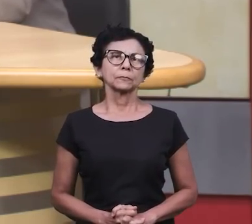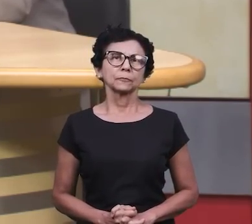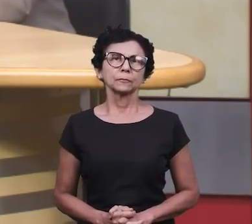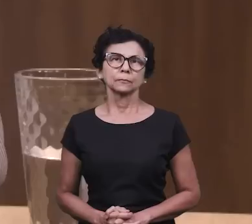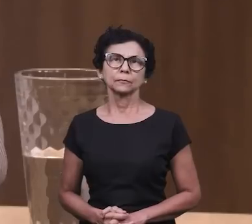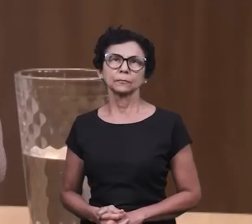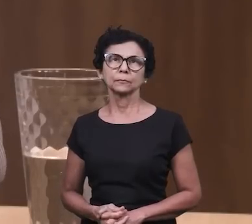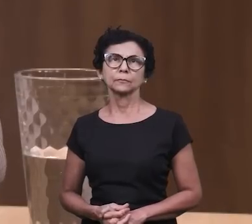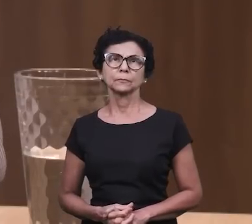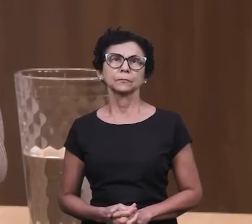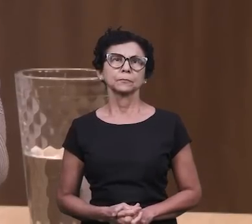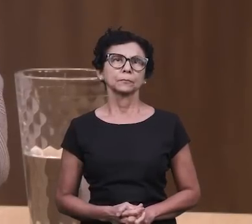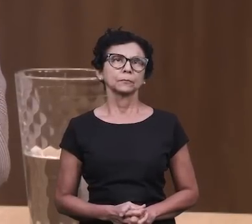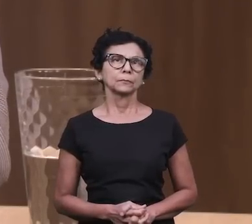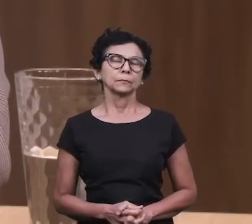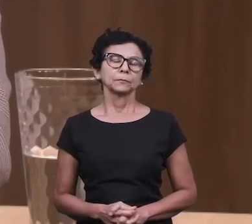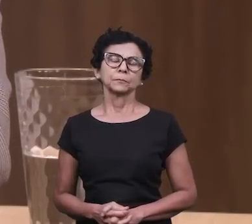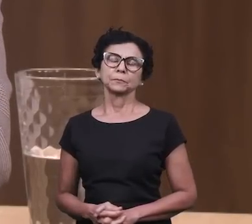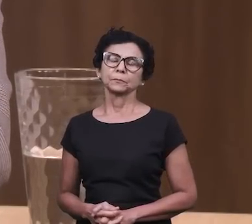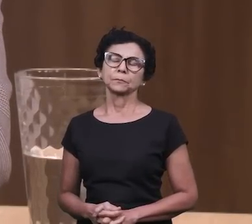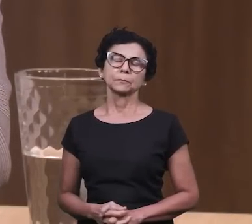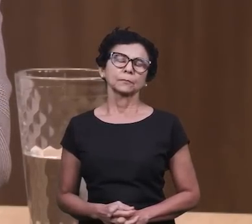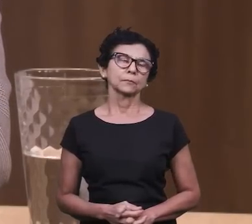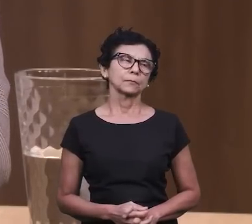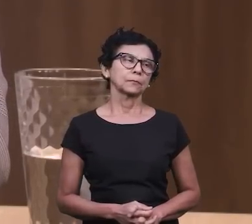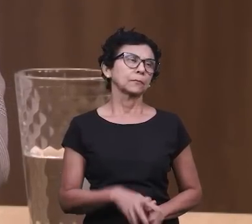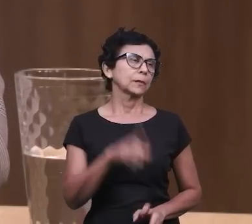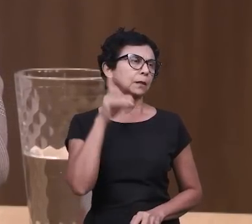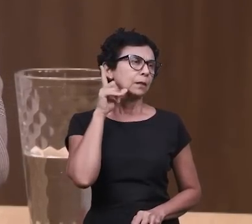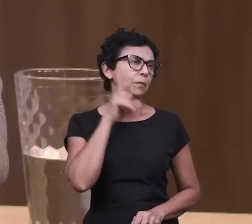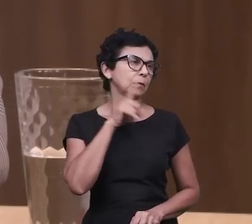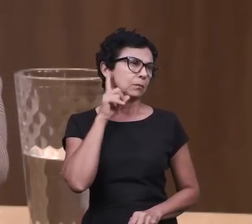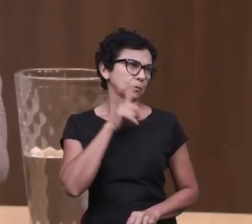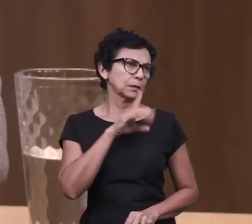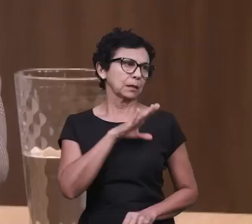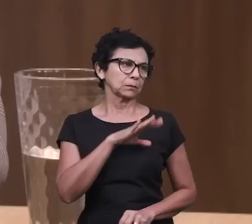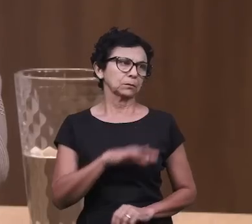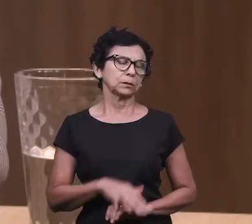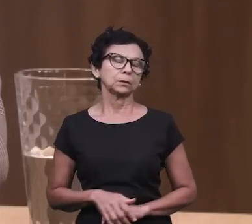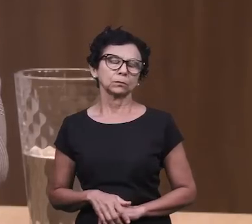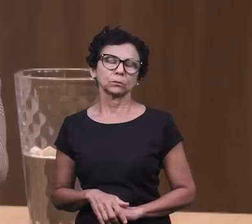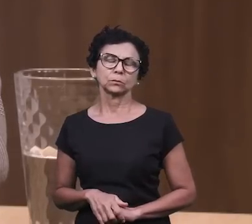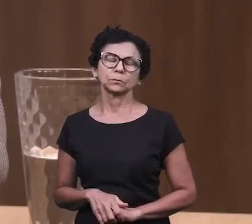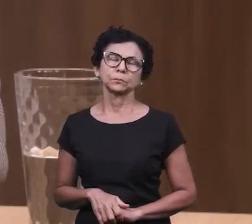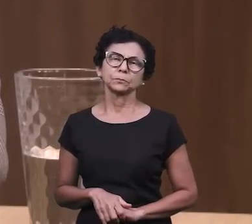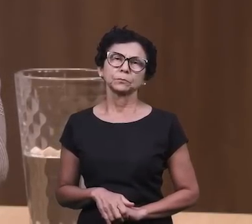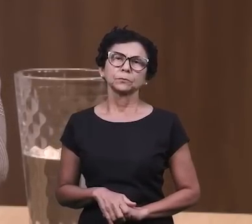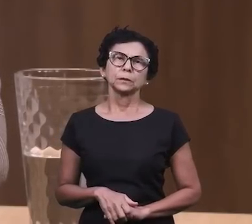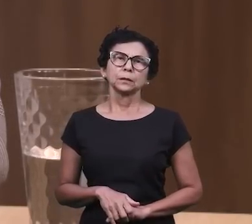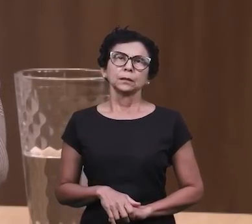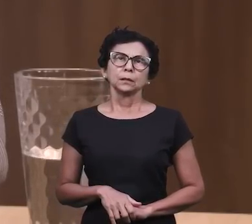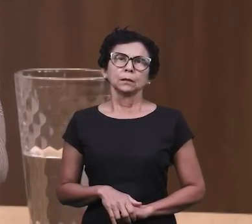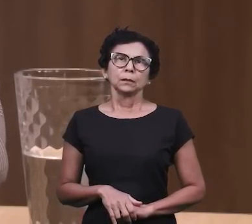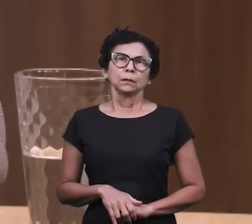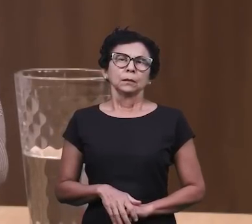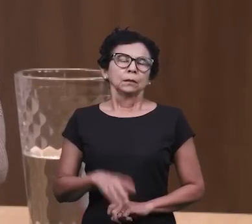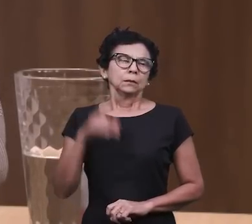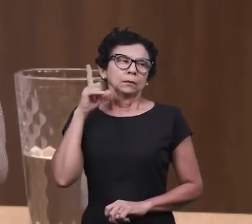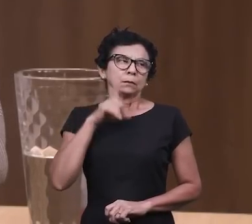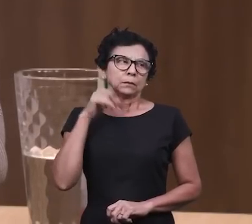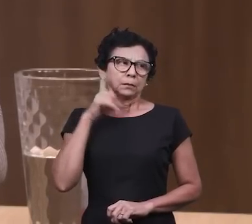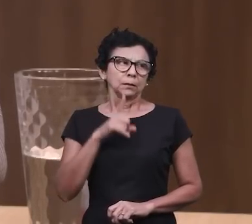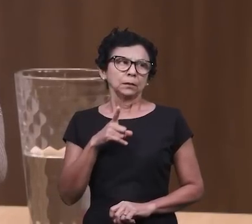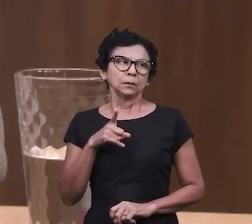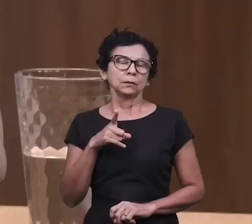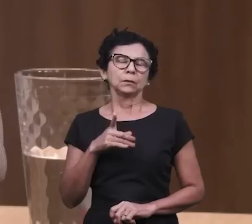Estados Unidos, você vê, nós estamos falando sobre a África, é claro que é o ponto importante, mas para mostrar esse lado profético, quando nós começamos